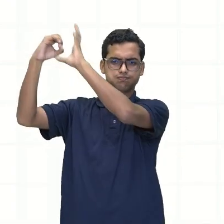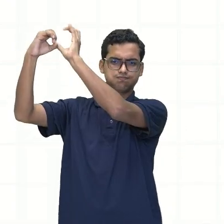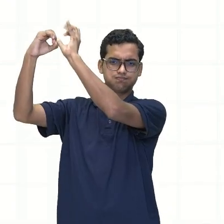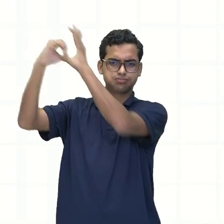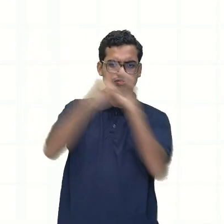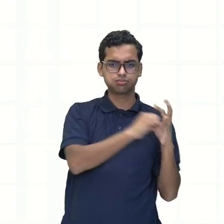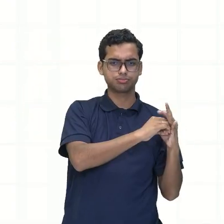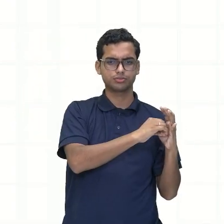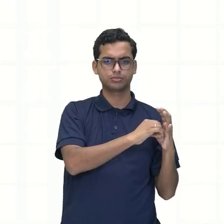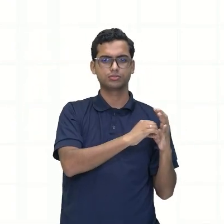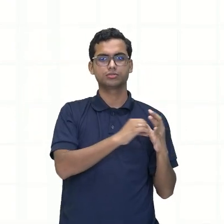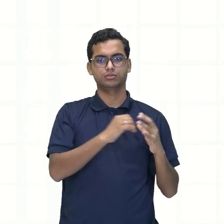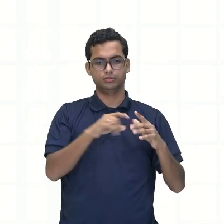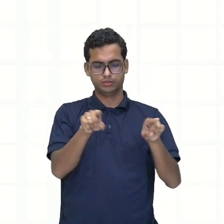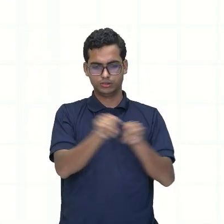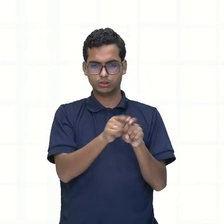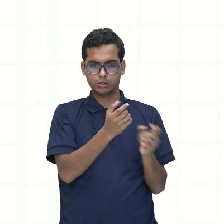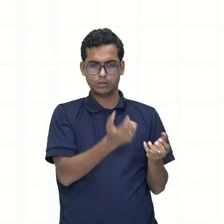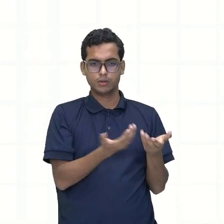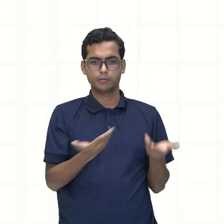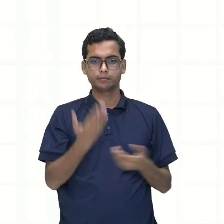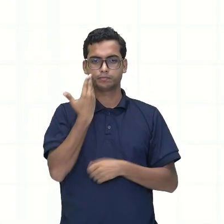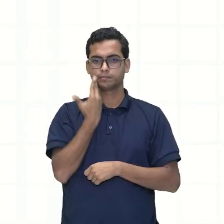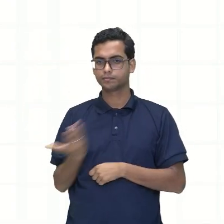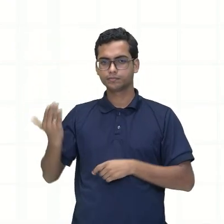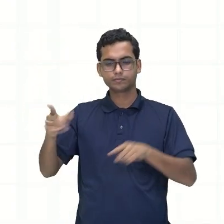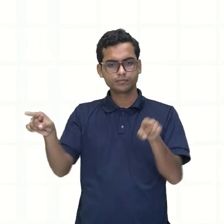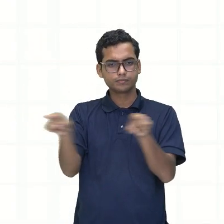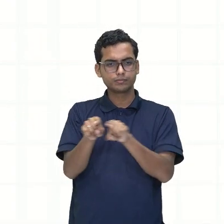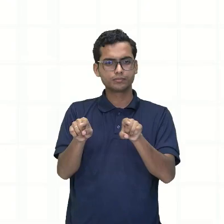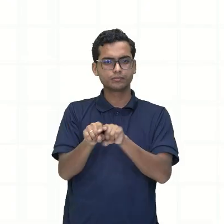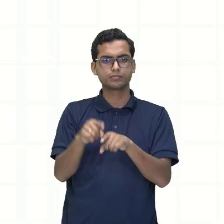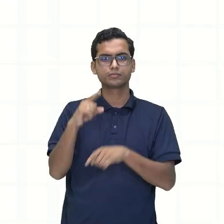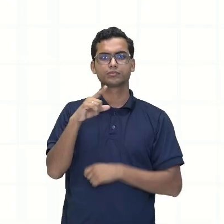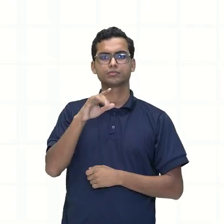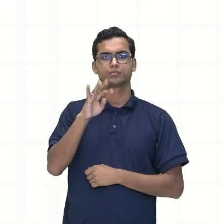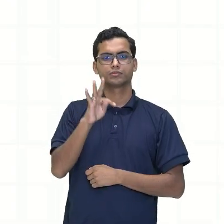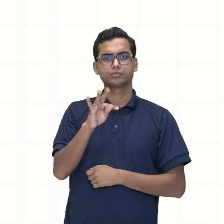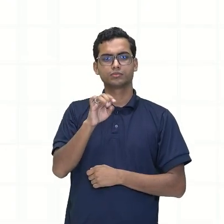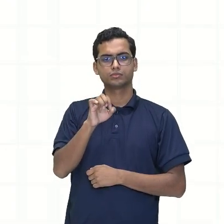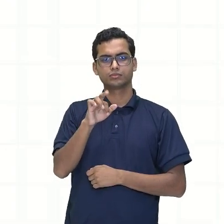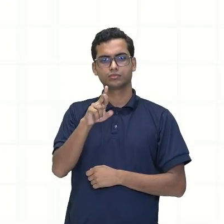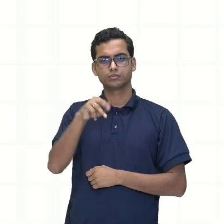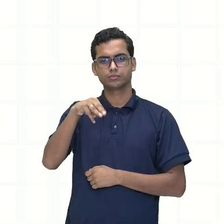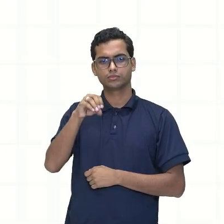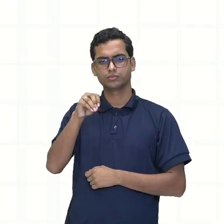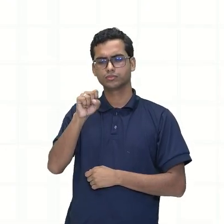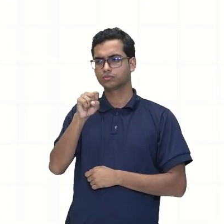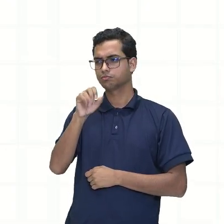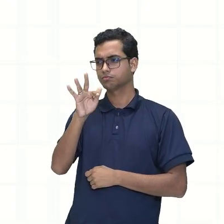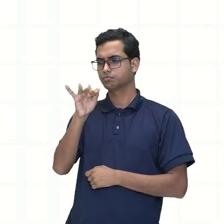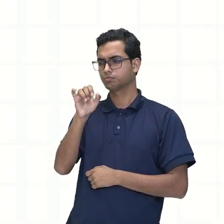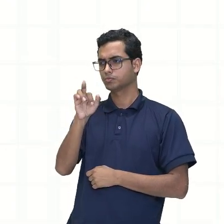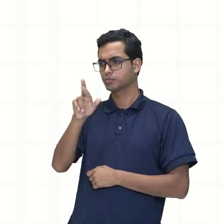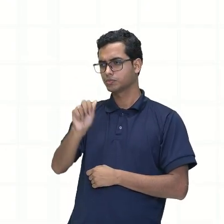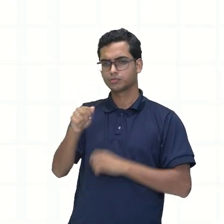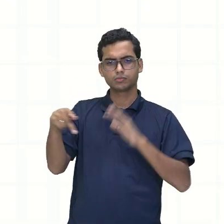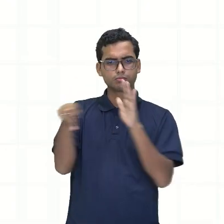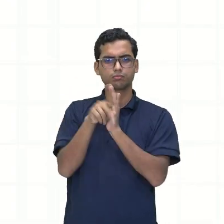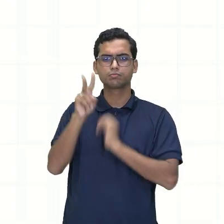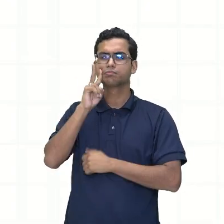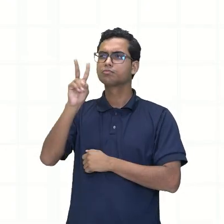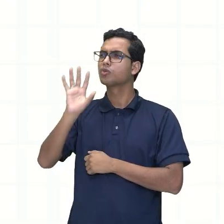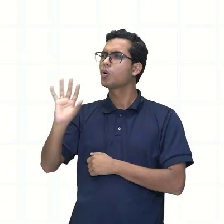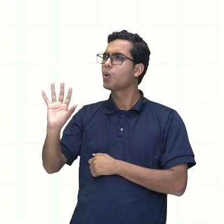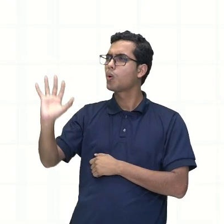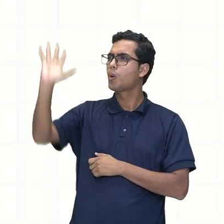termosfera, onde nós vemos aqui a aurora boreal. A aurora boreal, professora, sim, a aurora boreal é